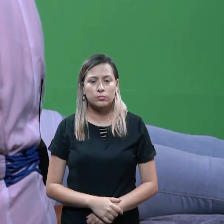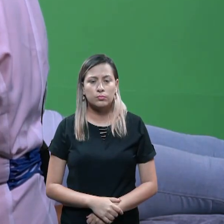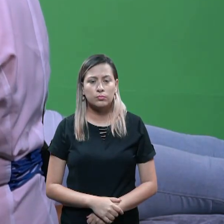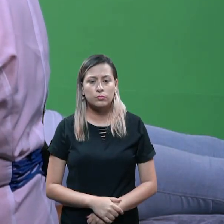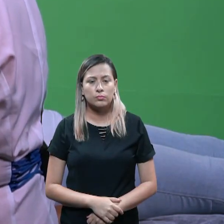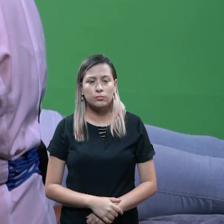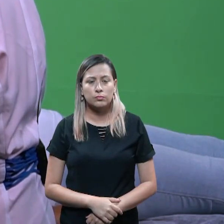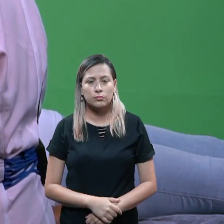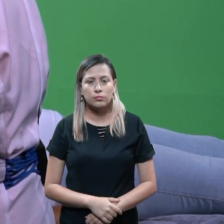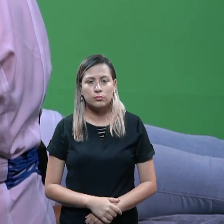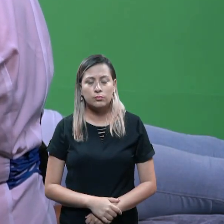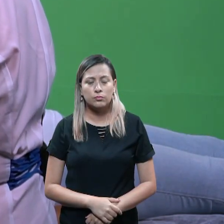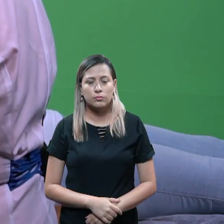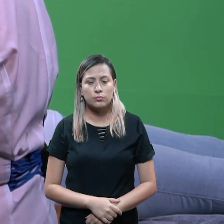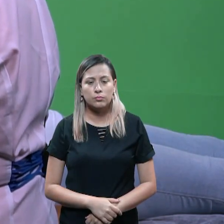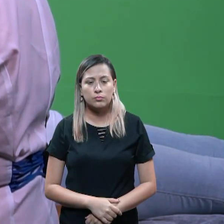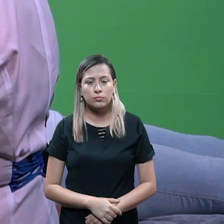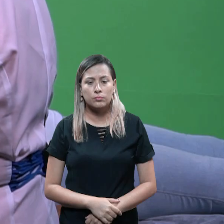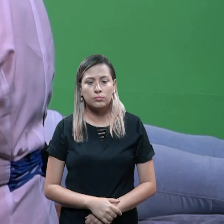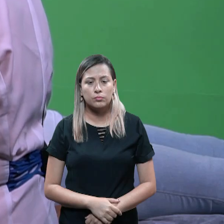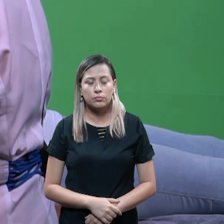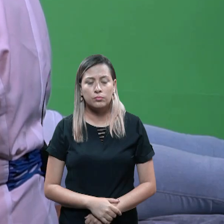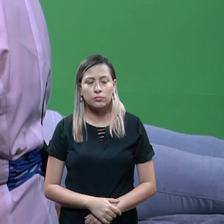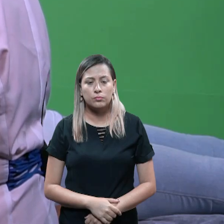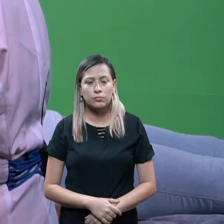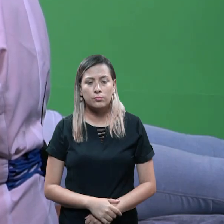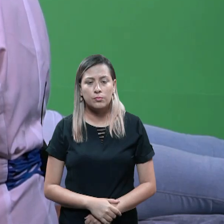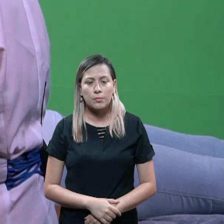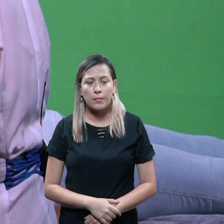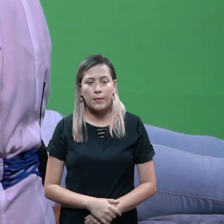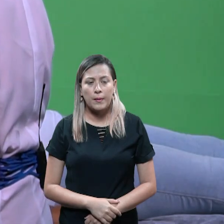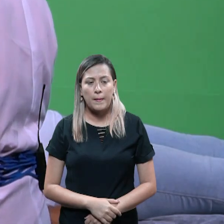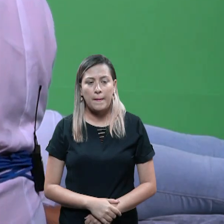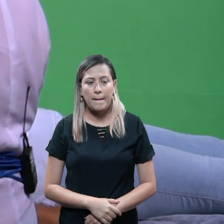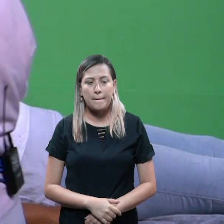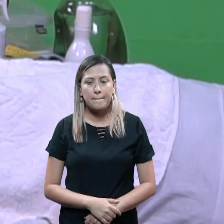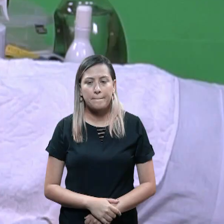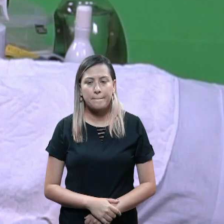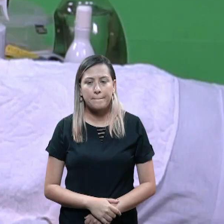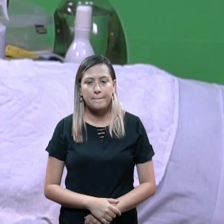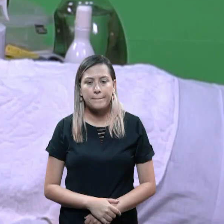passar para outra e só depois eu vou voltar para o início dela, certo?